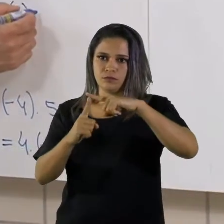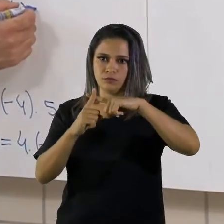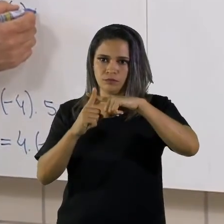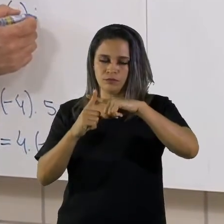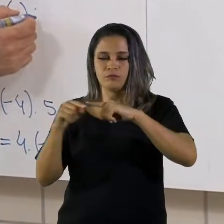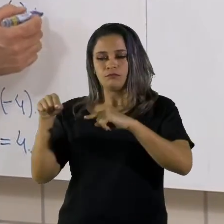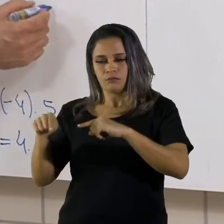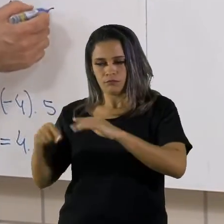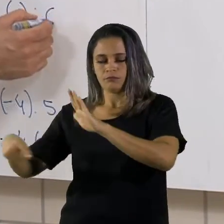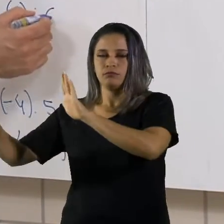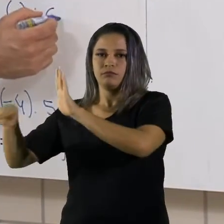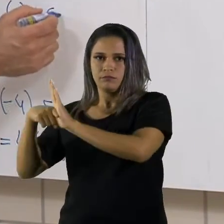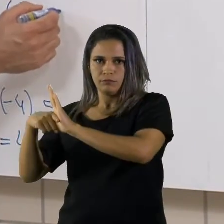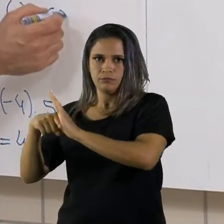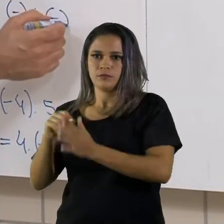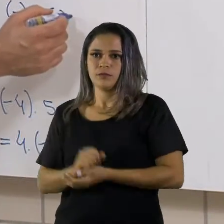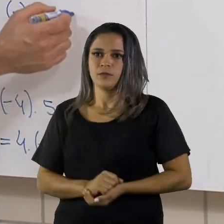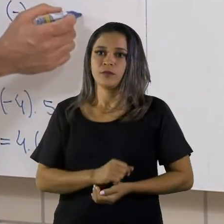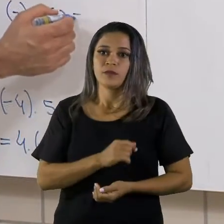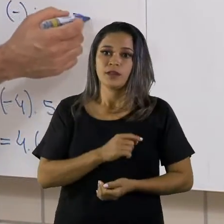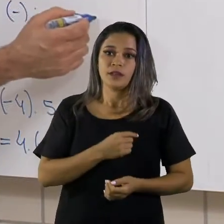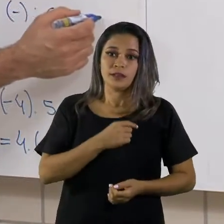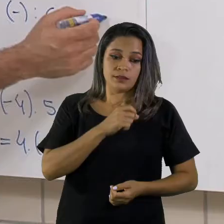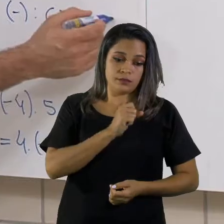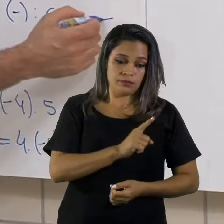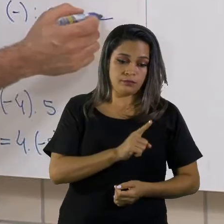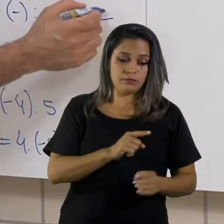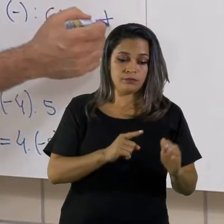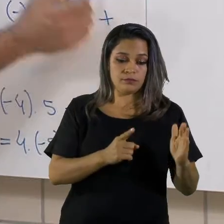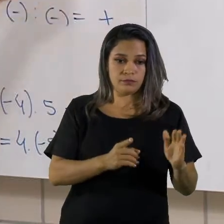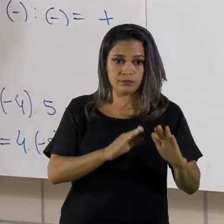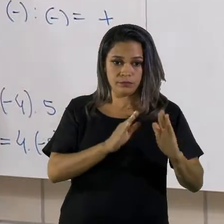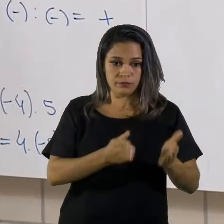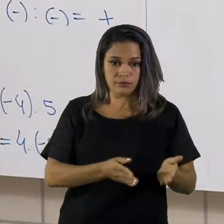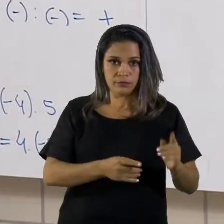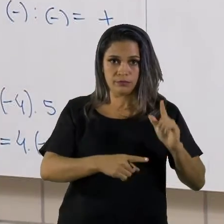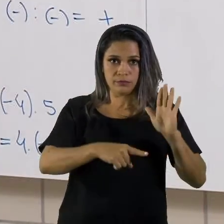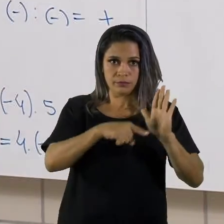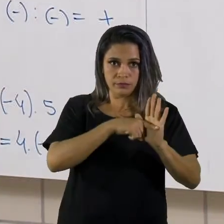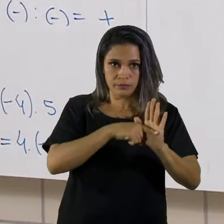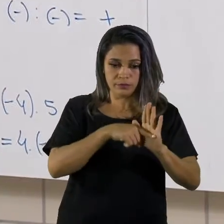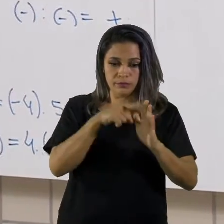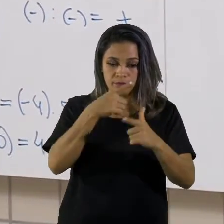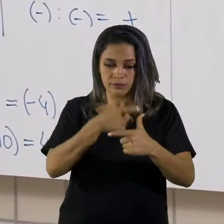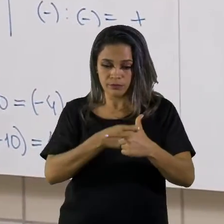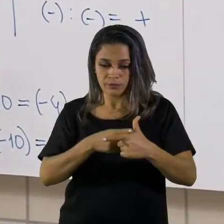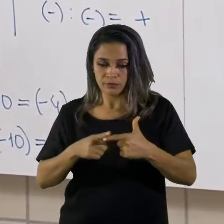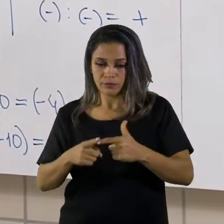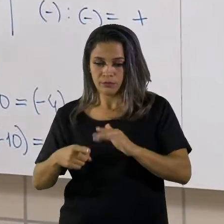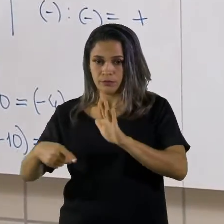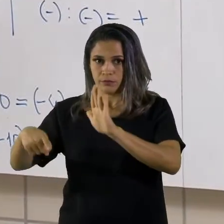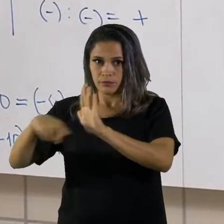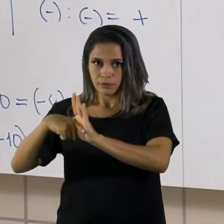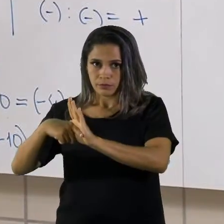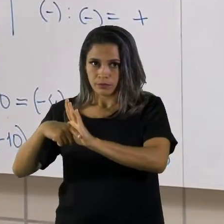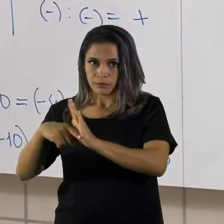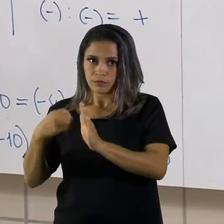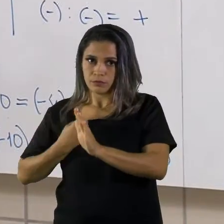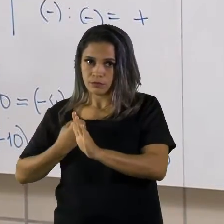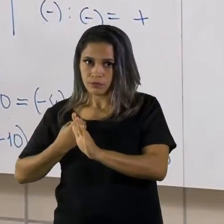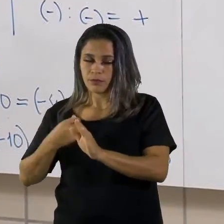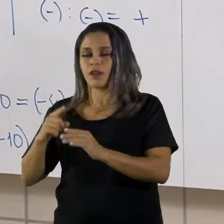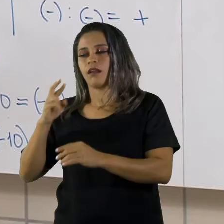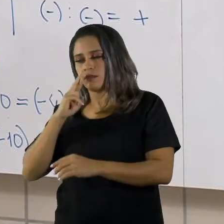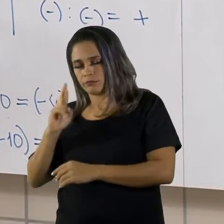número negativo por outro número negativo, o resultado vai ser positivo. Então, perceba que nós